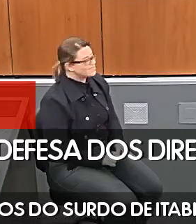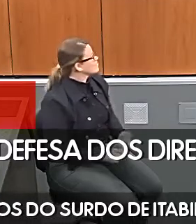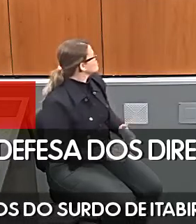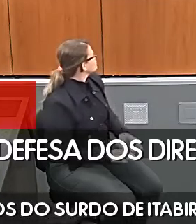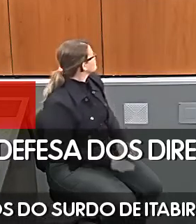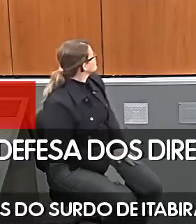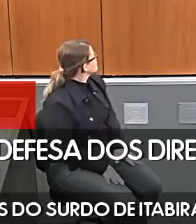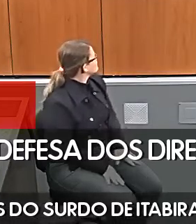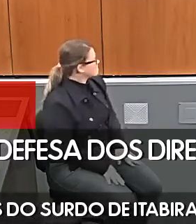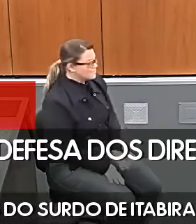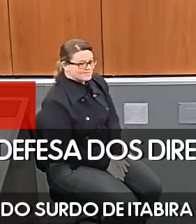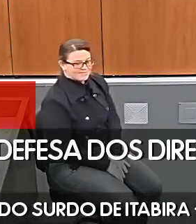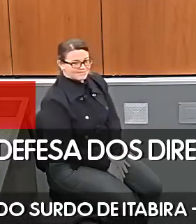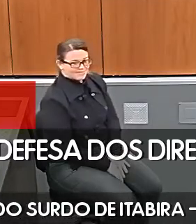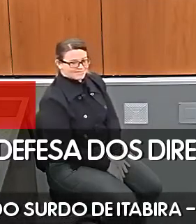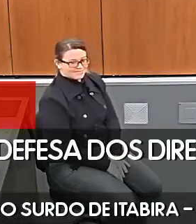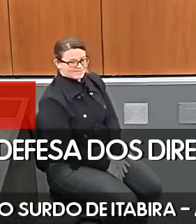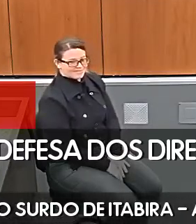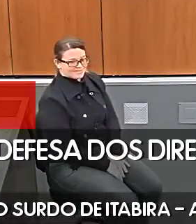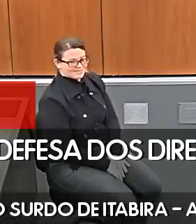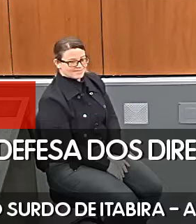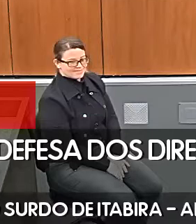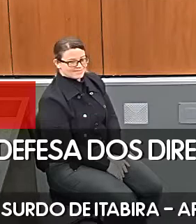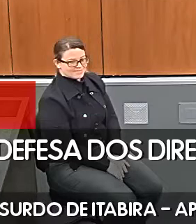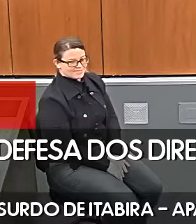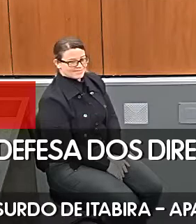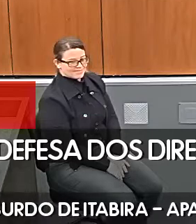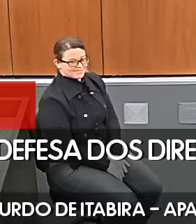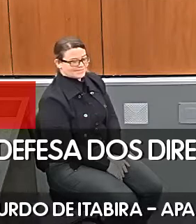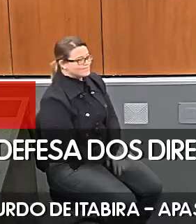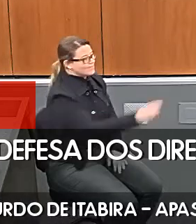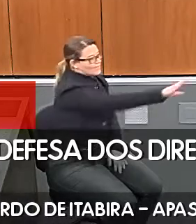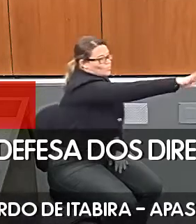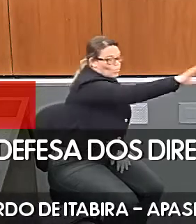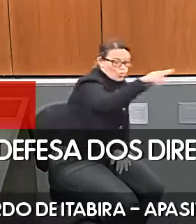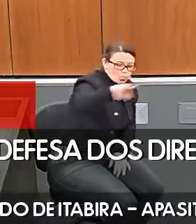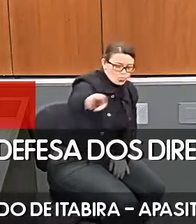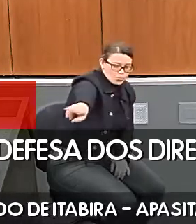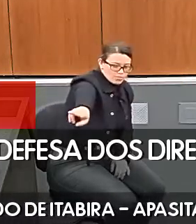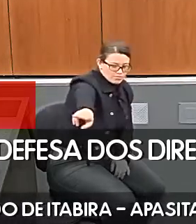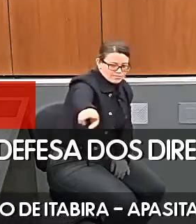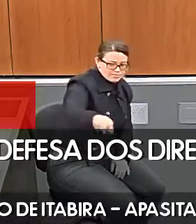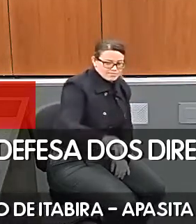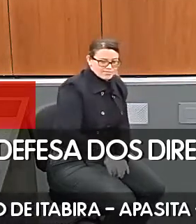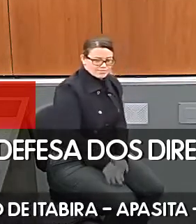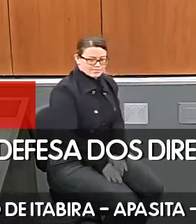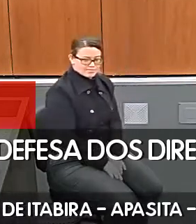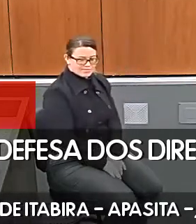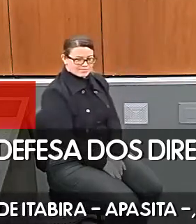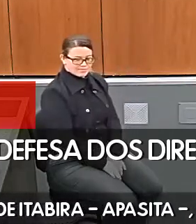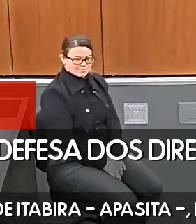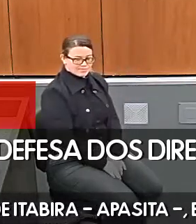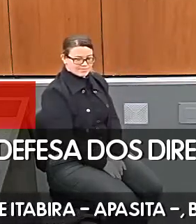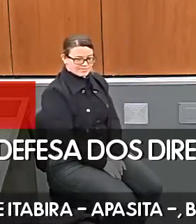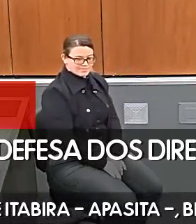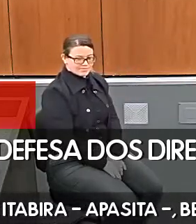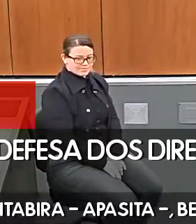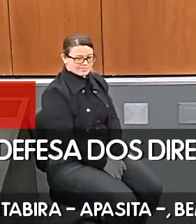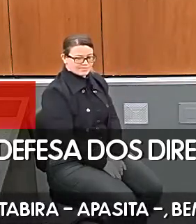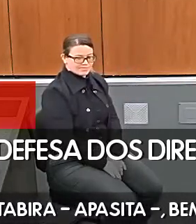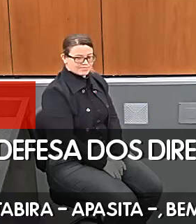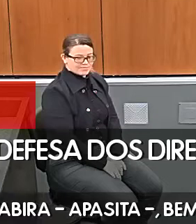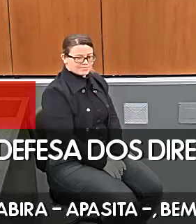ele que realmente a fala dele é muito oportuna, porque o que nós